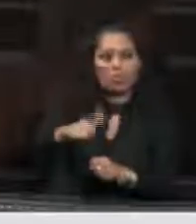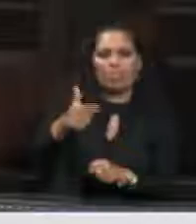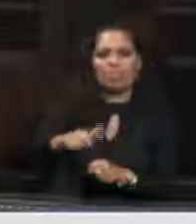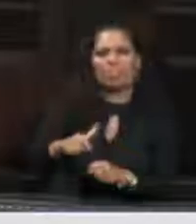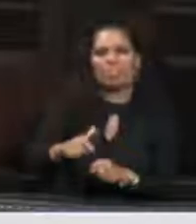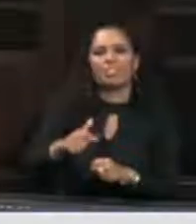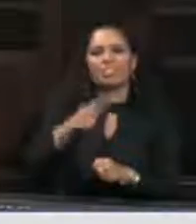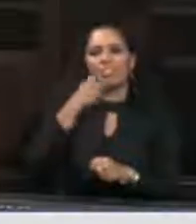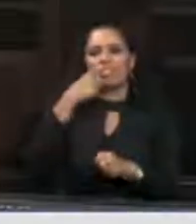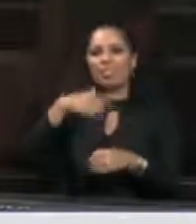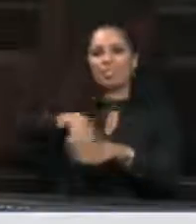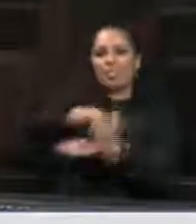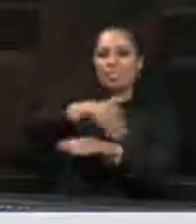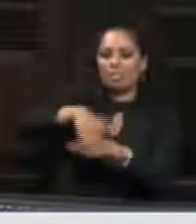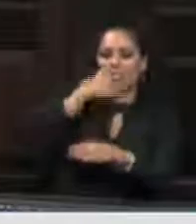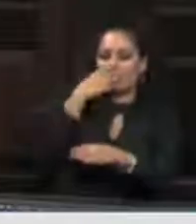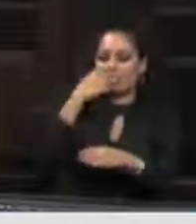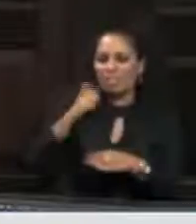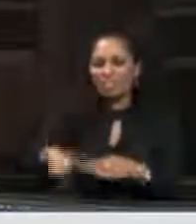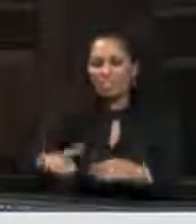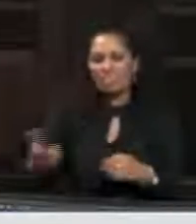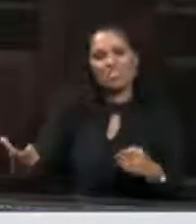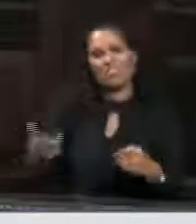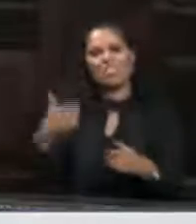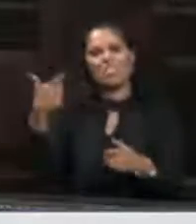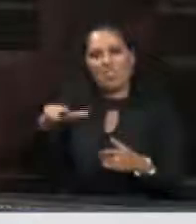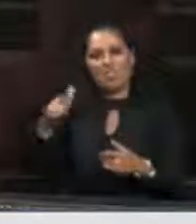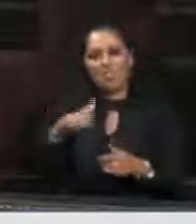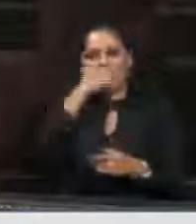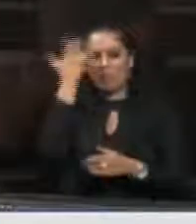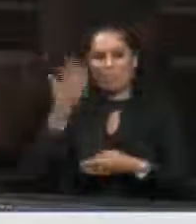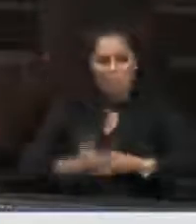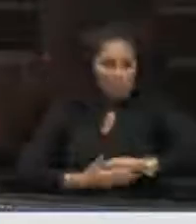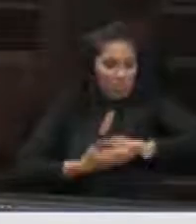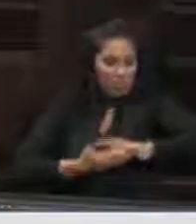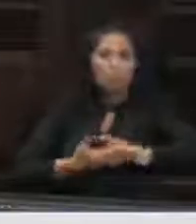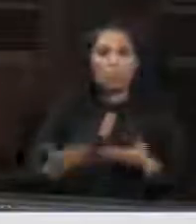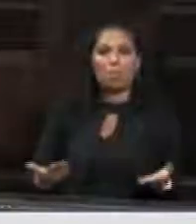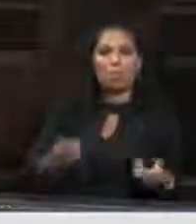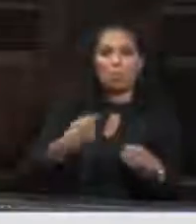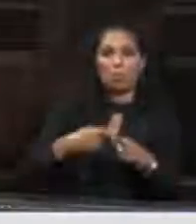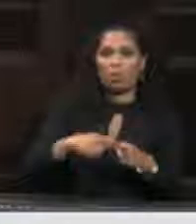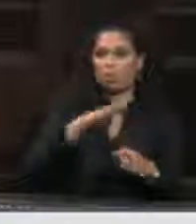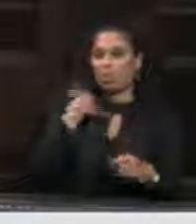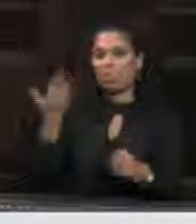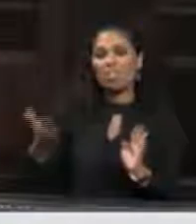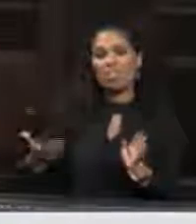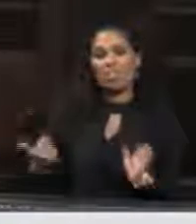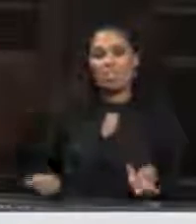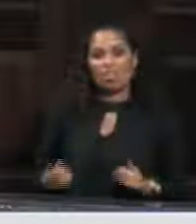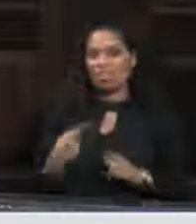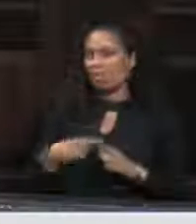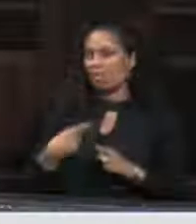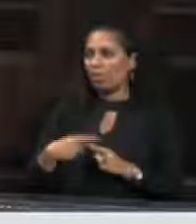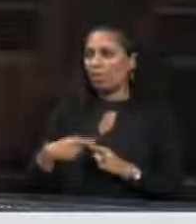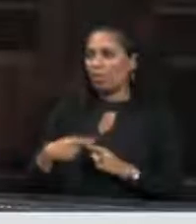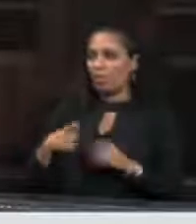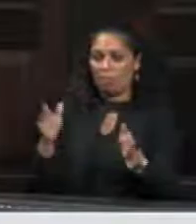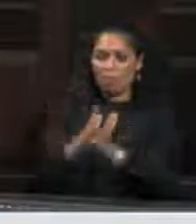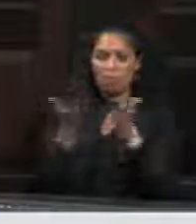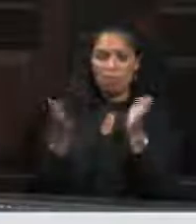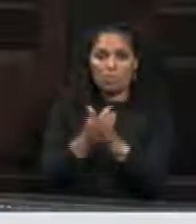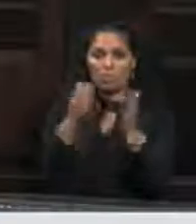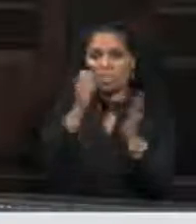morreram. Então está acabando com a pobreza. Deve ser essa lógica que está exatamente permeando e essa lógica que